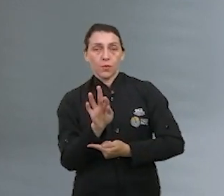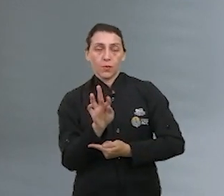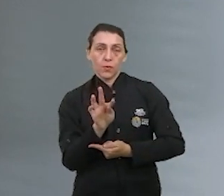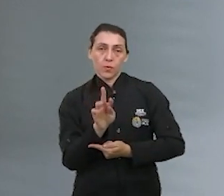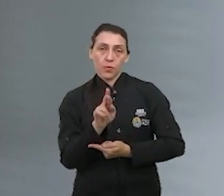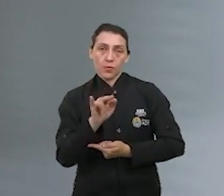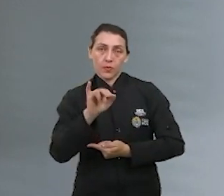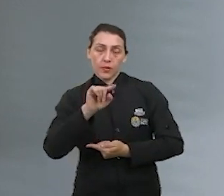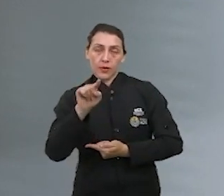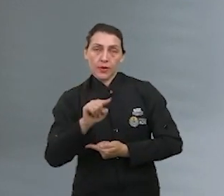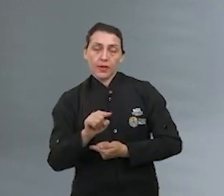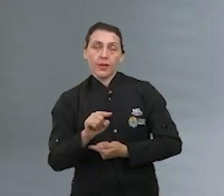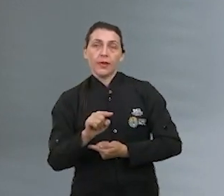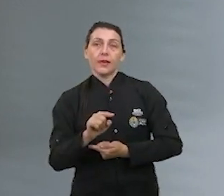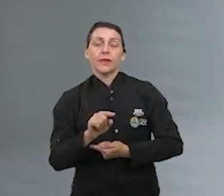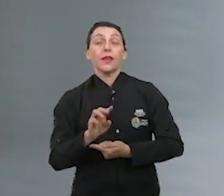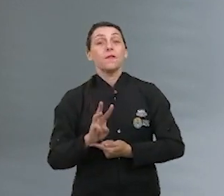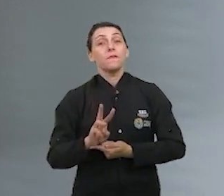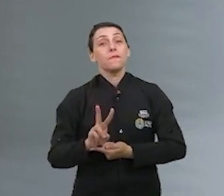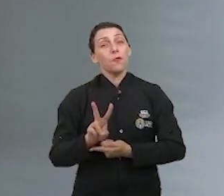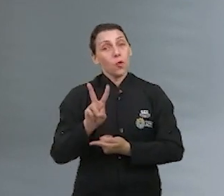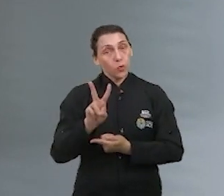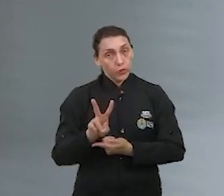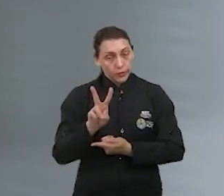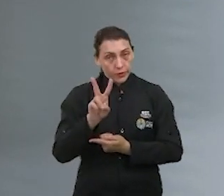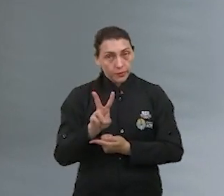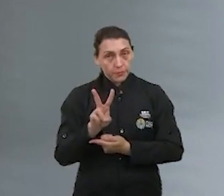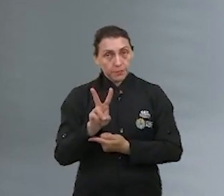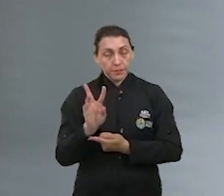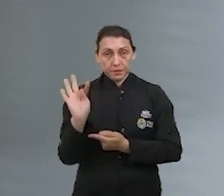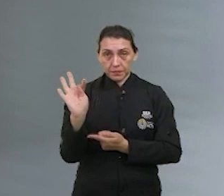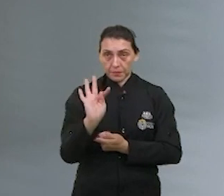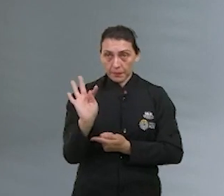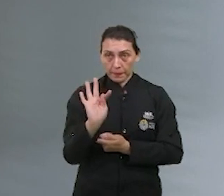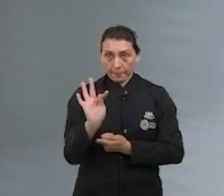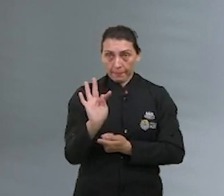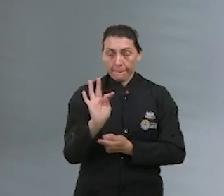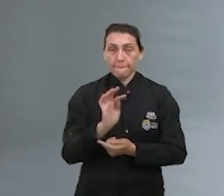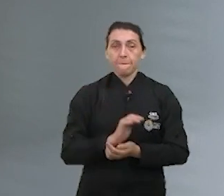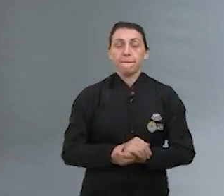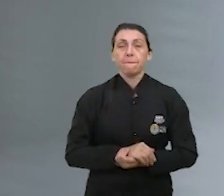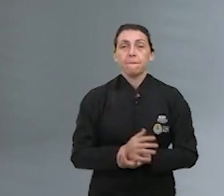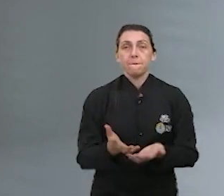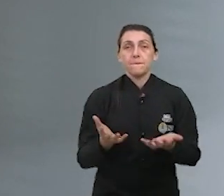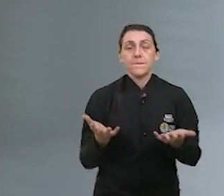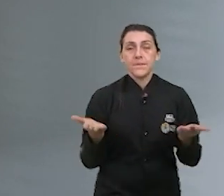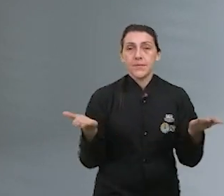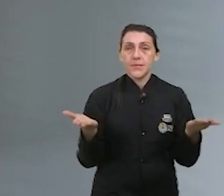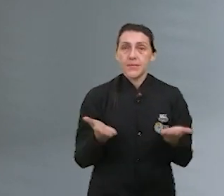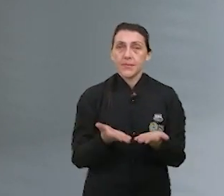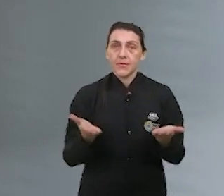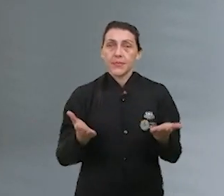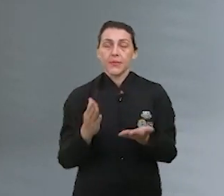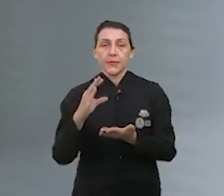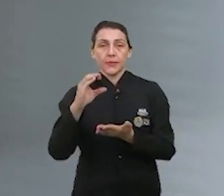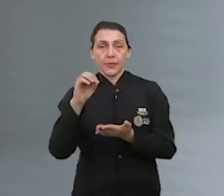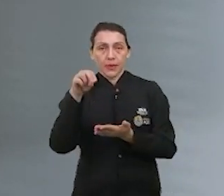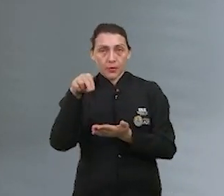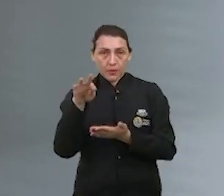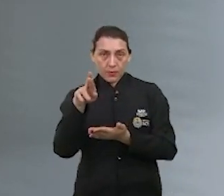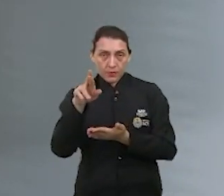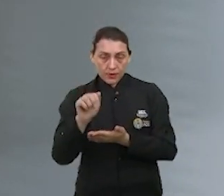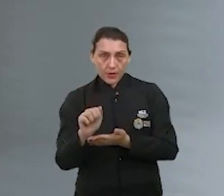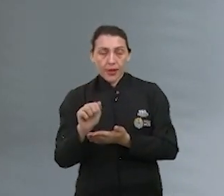em tensão, em volts, certo? O receptor está recebendo, agora a gente vai chamar ela de